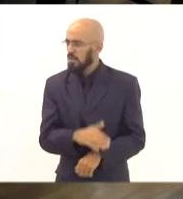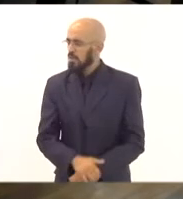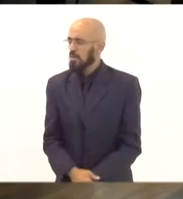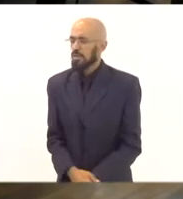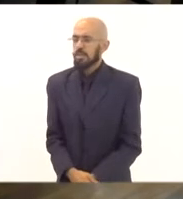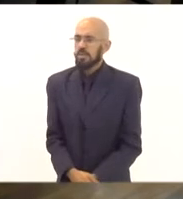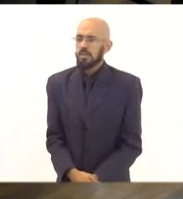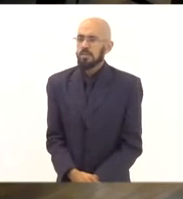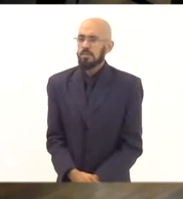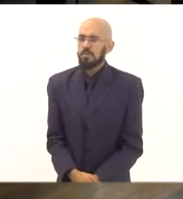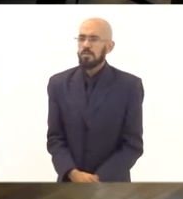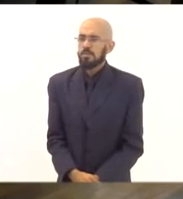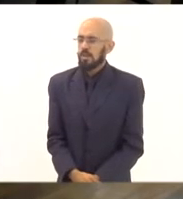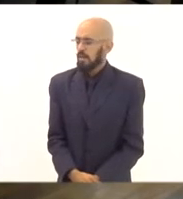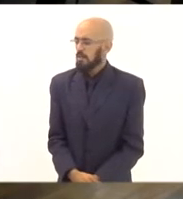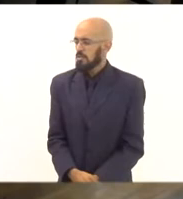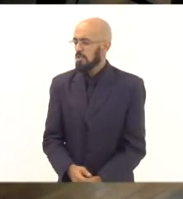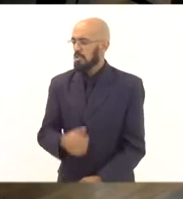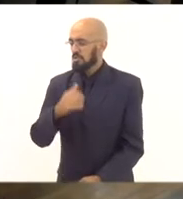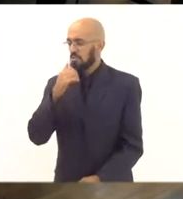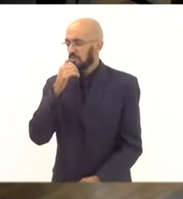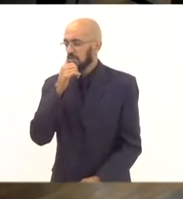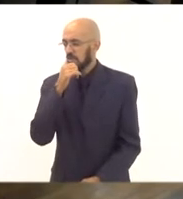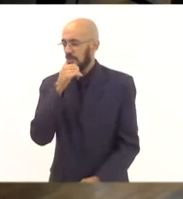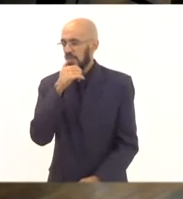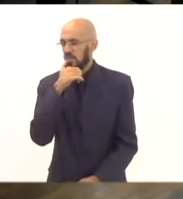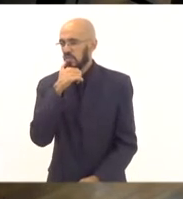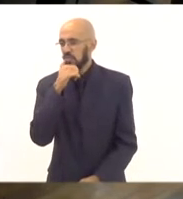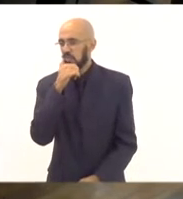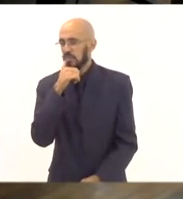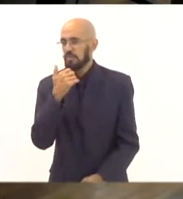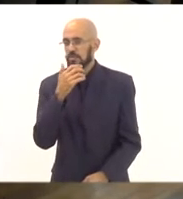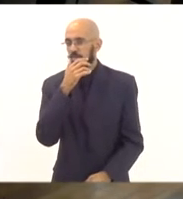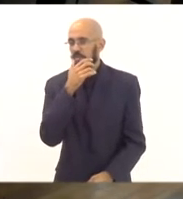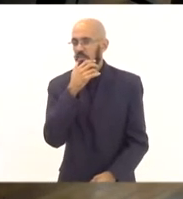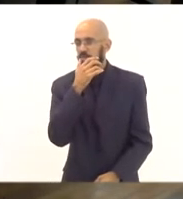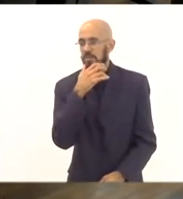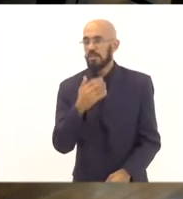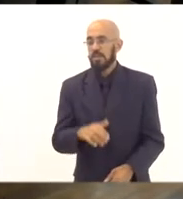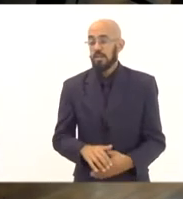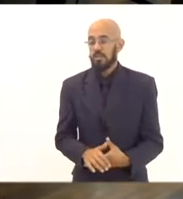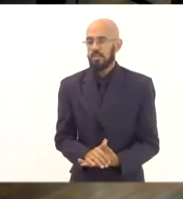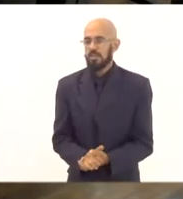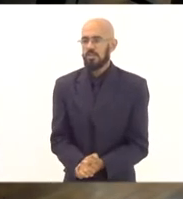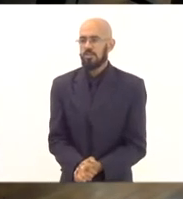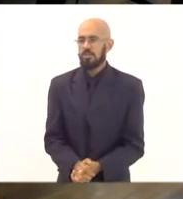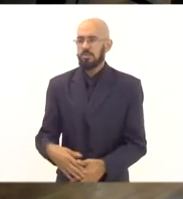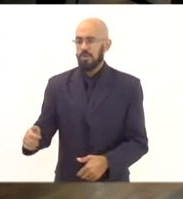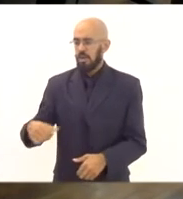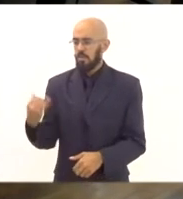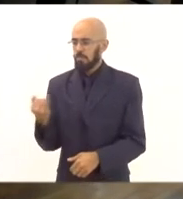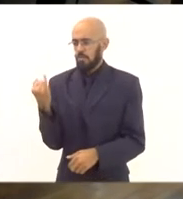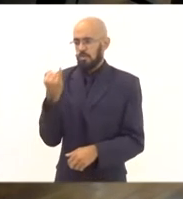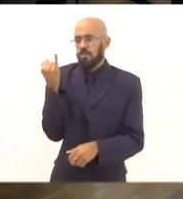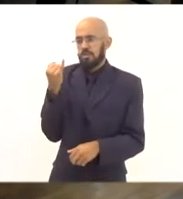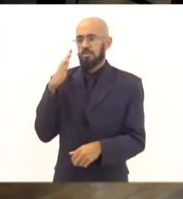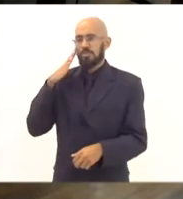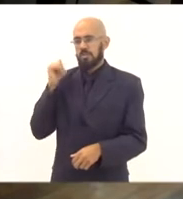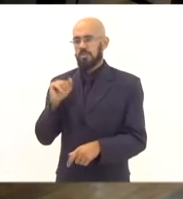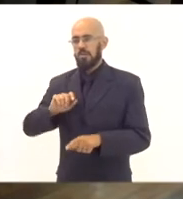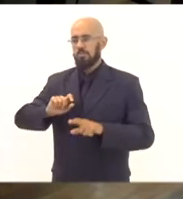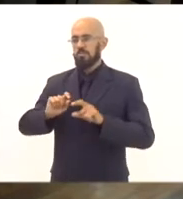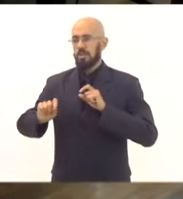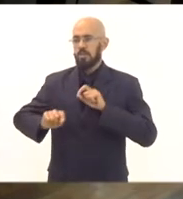e tem que ver isso Oi tá importante para a gente ter uma noção da demanda né